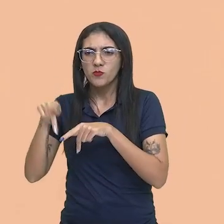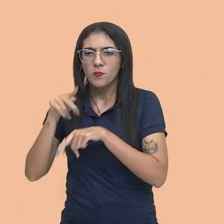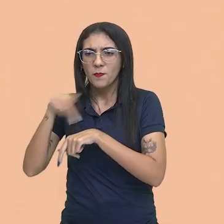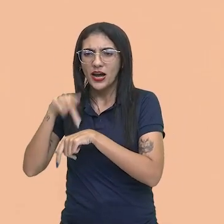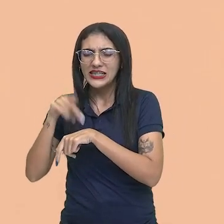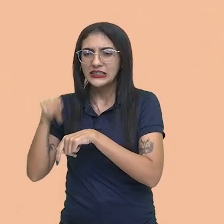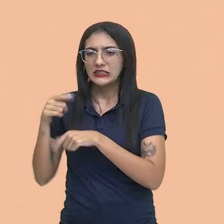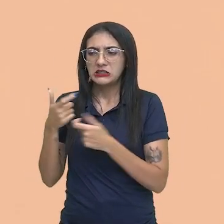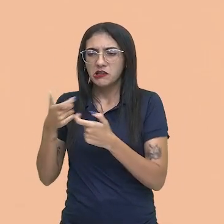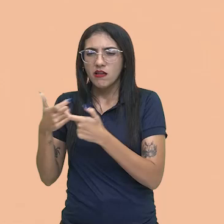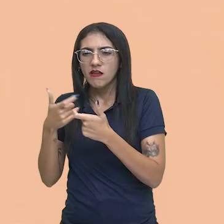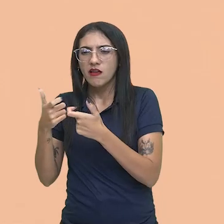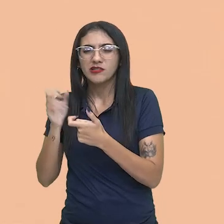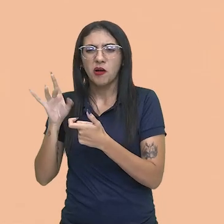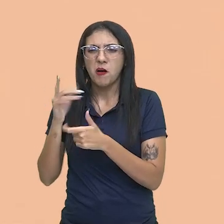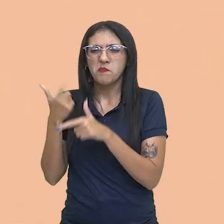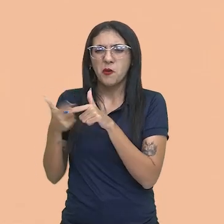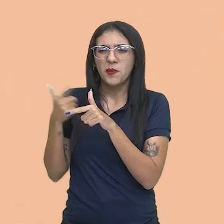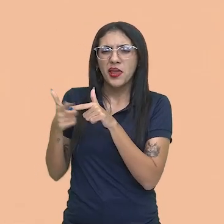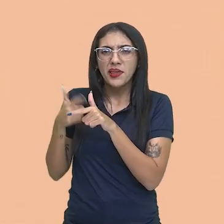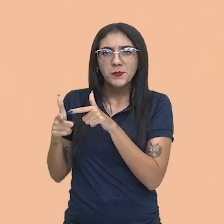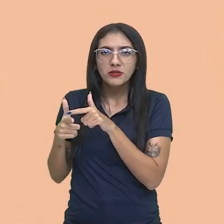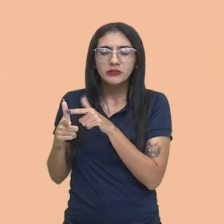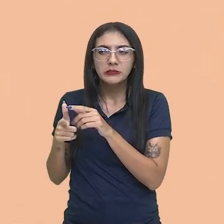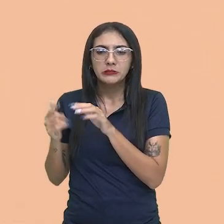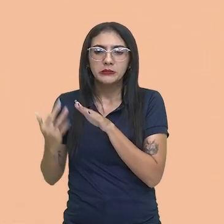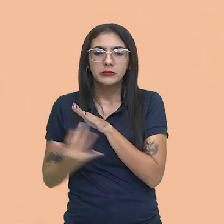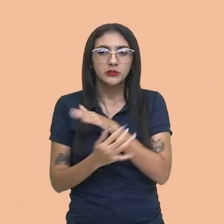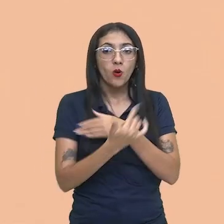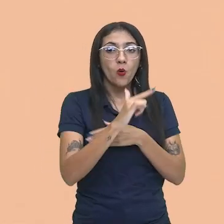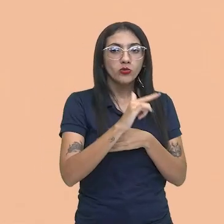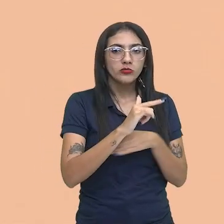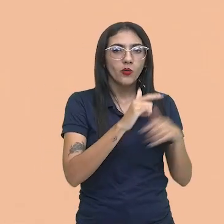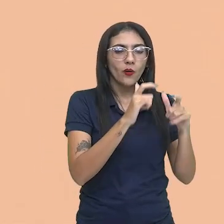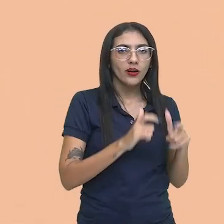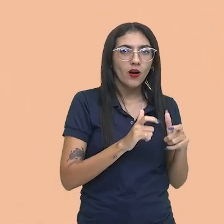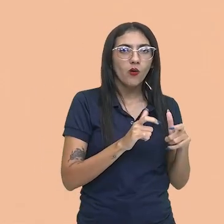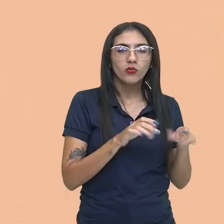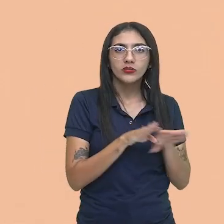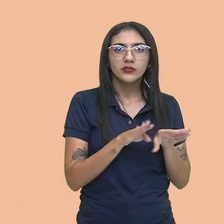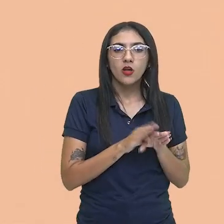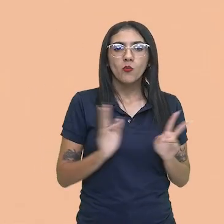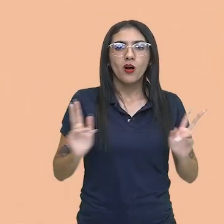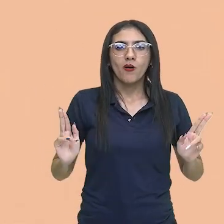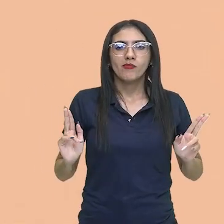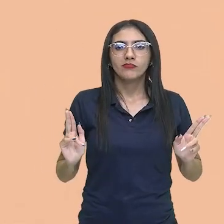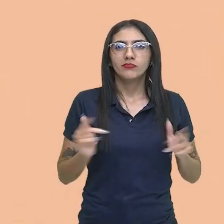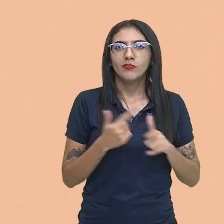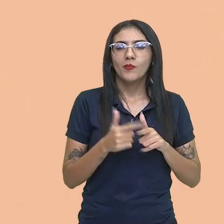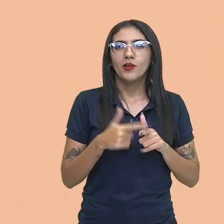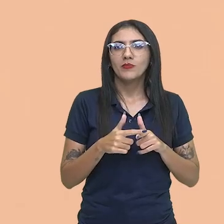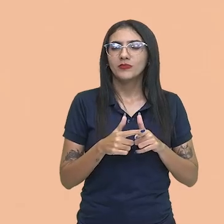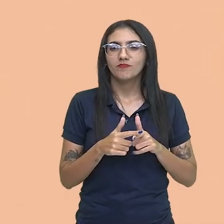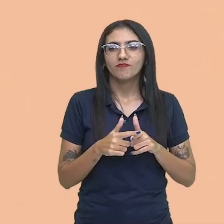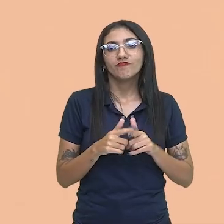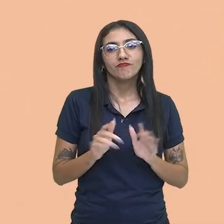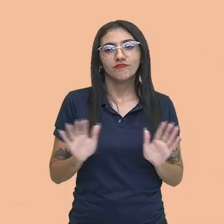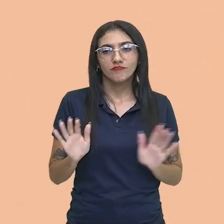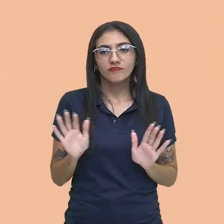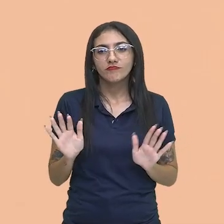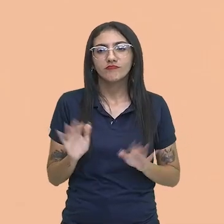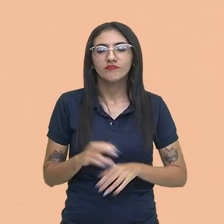conflitos, onde só tem fatores repulsivos para ir para um outro lugar onde tenha fator repulsivo. É claro que vai